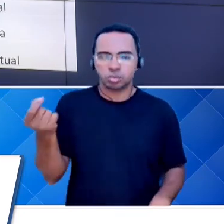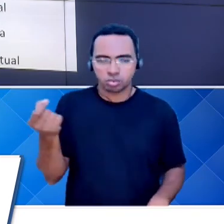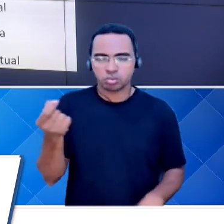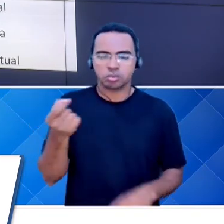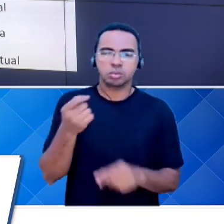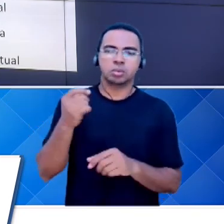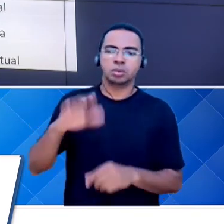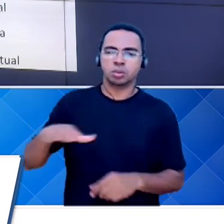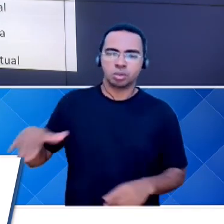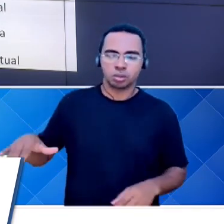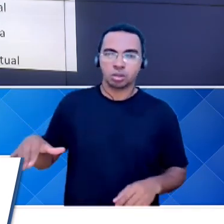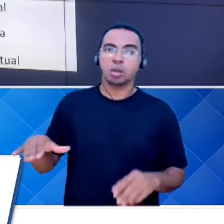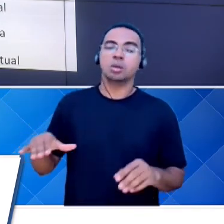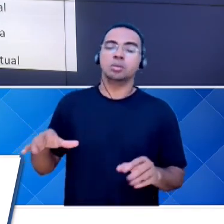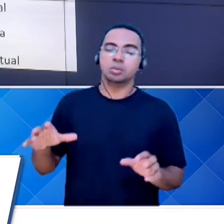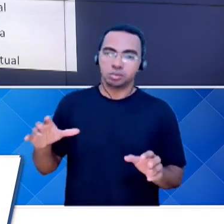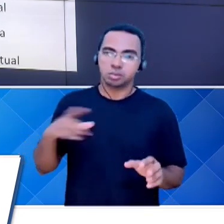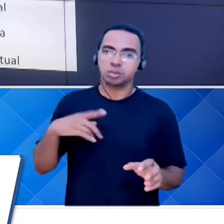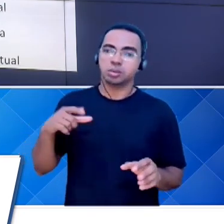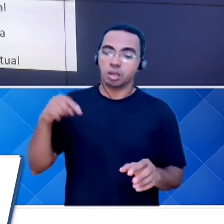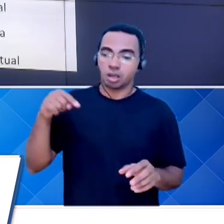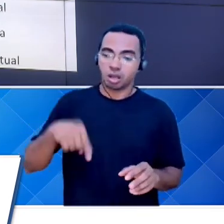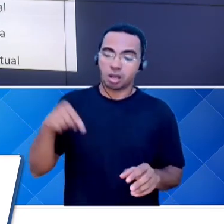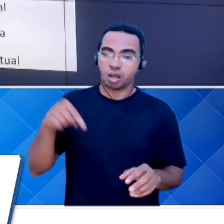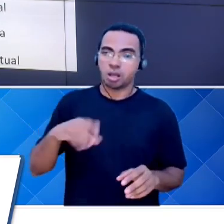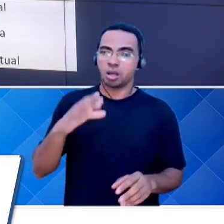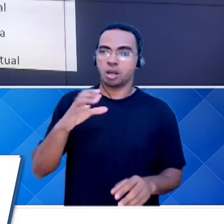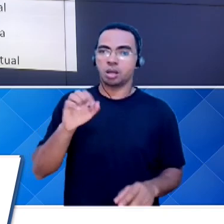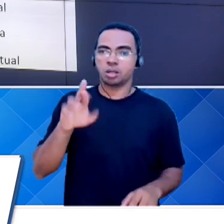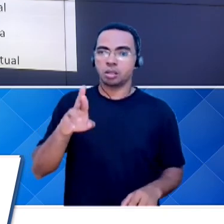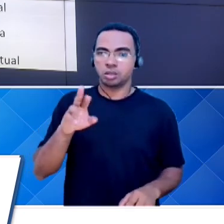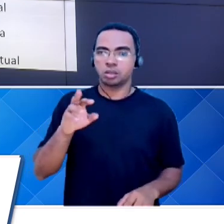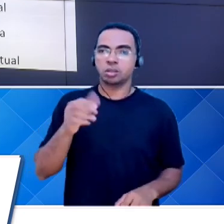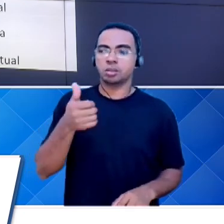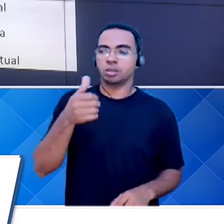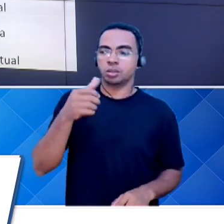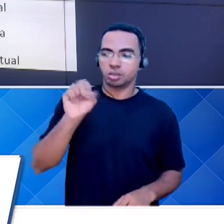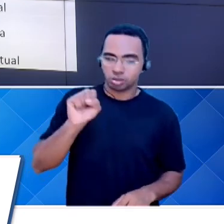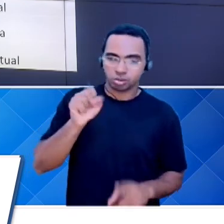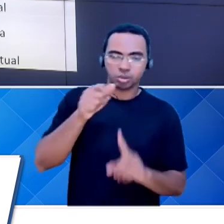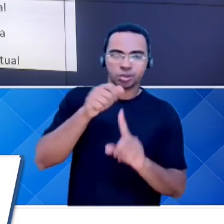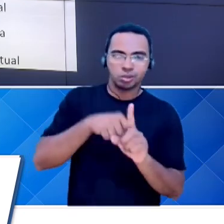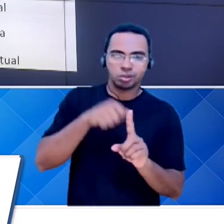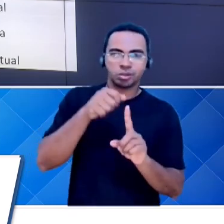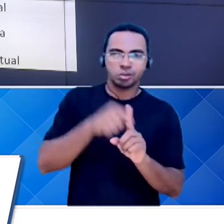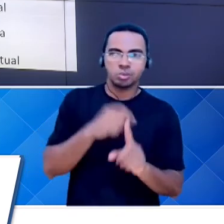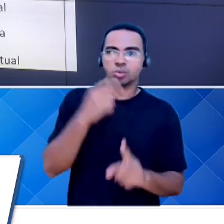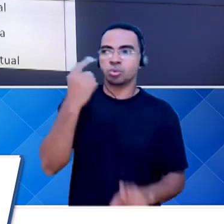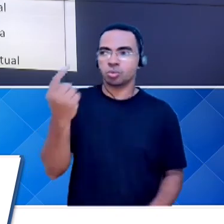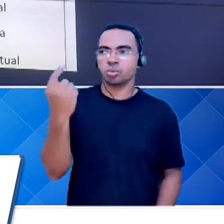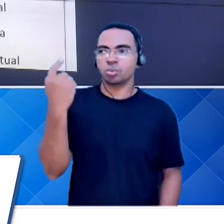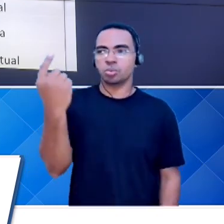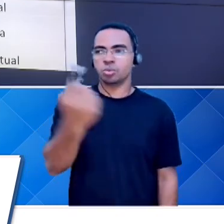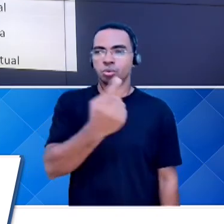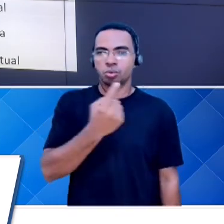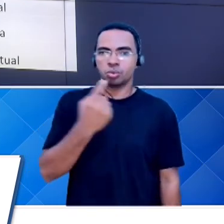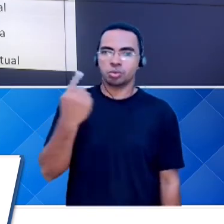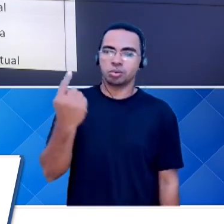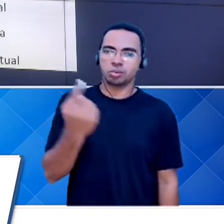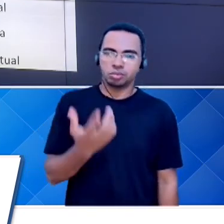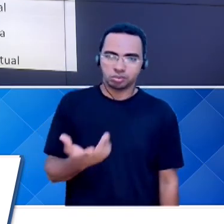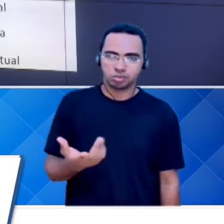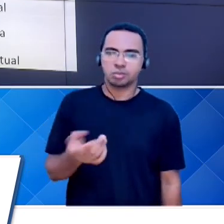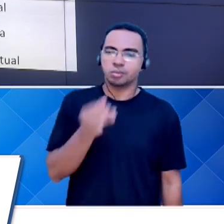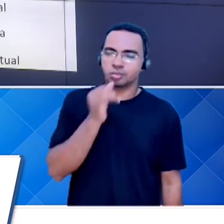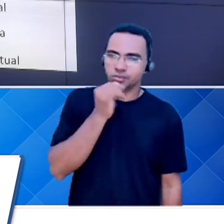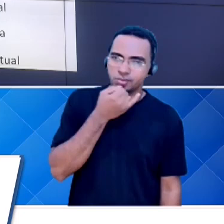e roda aqui no SER de Franca a cada 18 meses, cada um. Então, ou seja, infelizmente